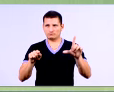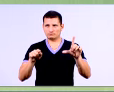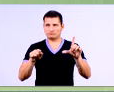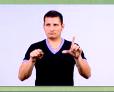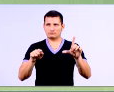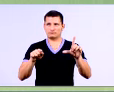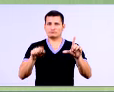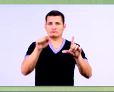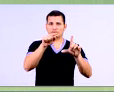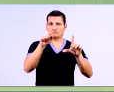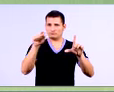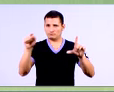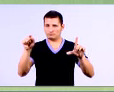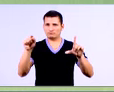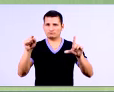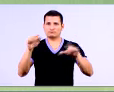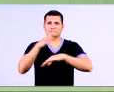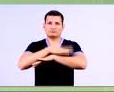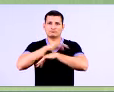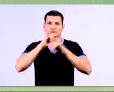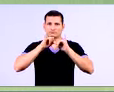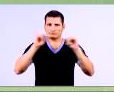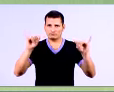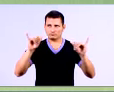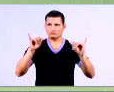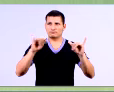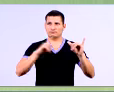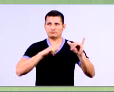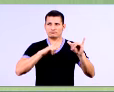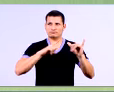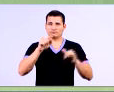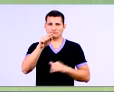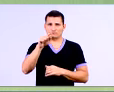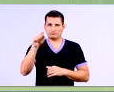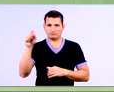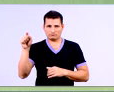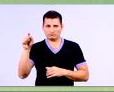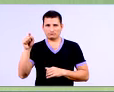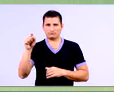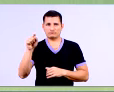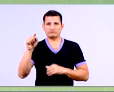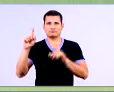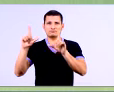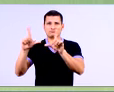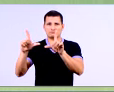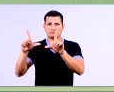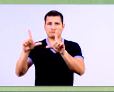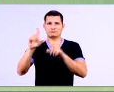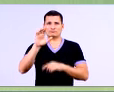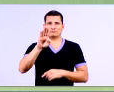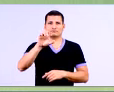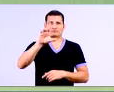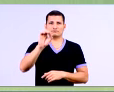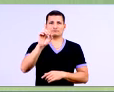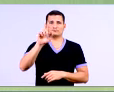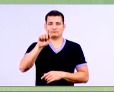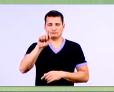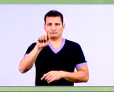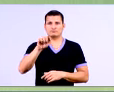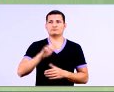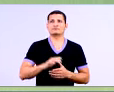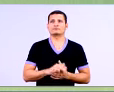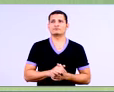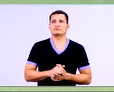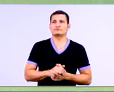à página de notícias, da página de notícias temos acesso ao blog e assim